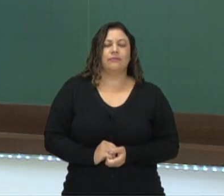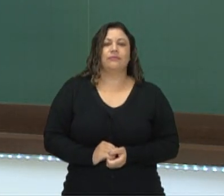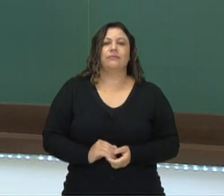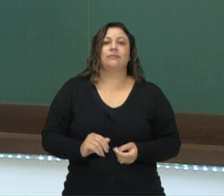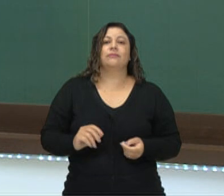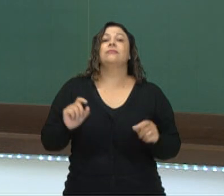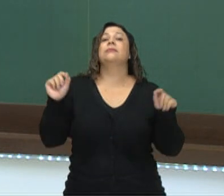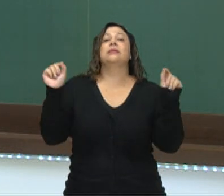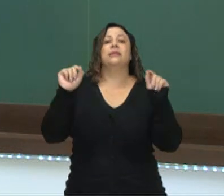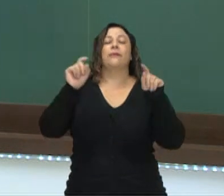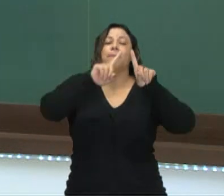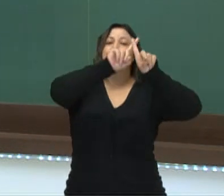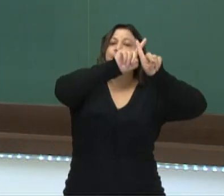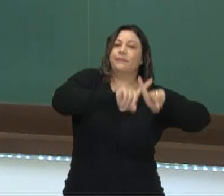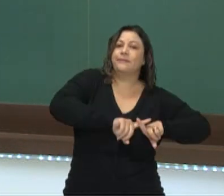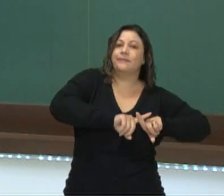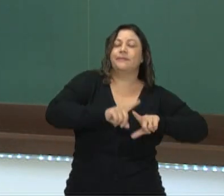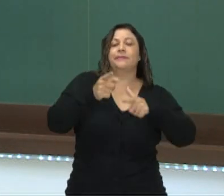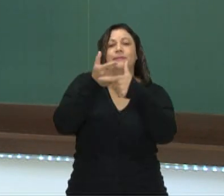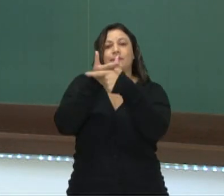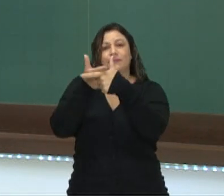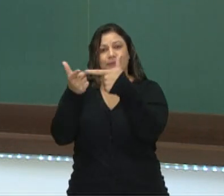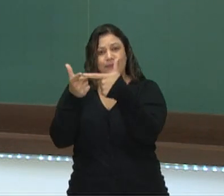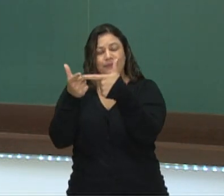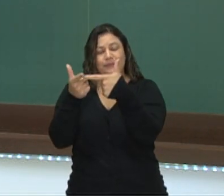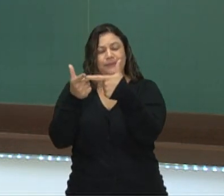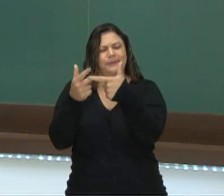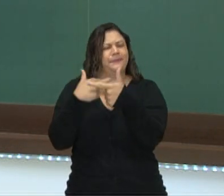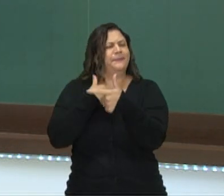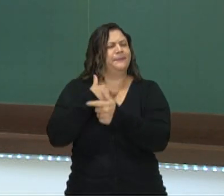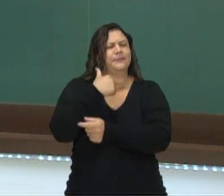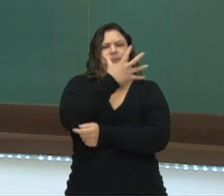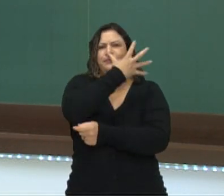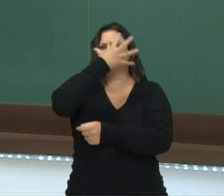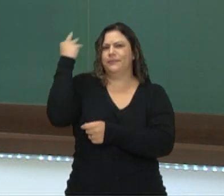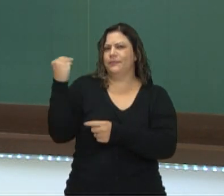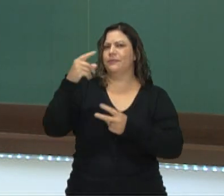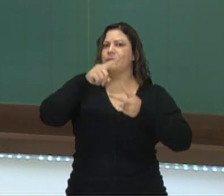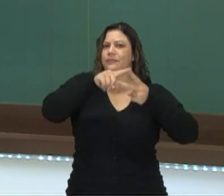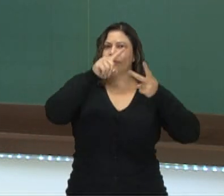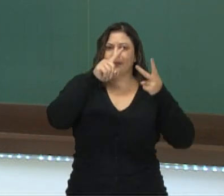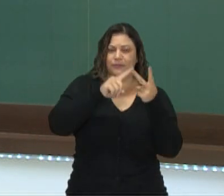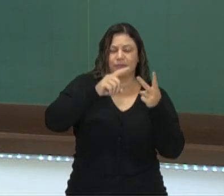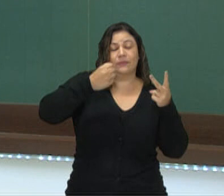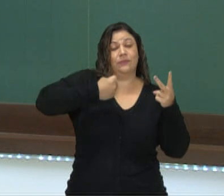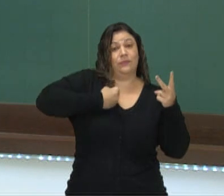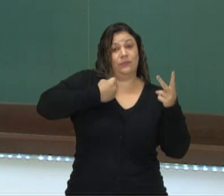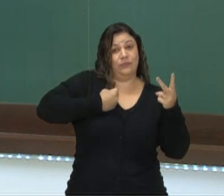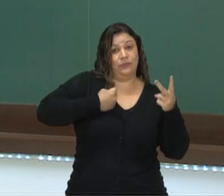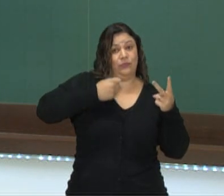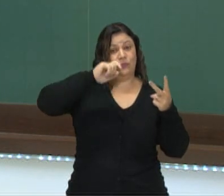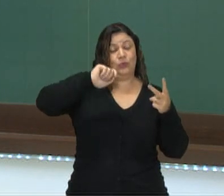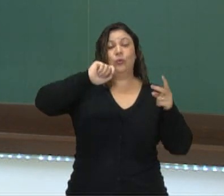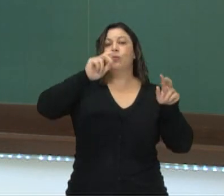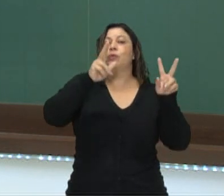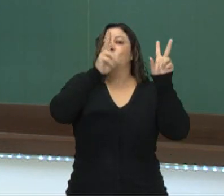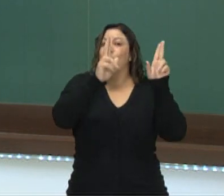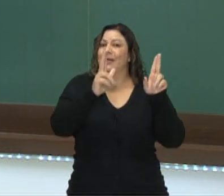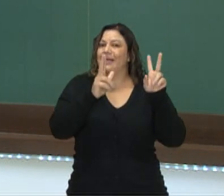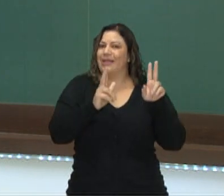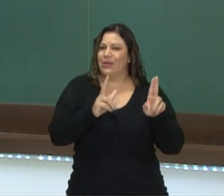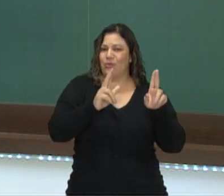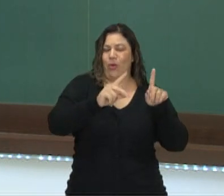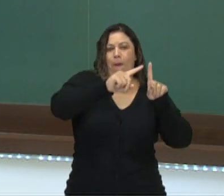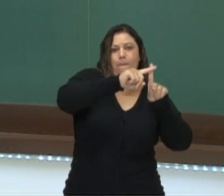relação à multiplicação e divisão, não podemos esquecer, né, que quando eu tenho dois números com sinais iguais, o resultado